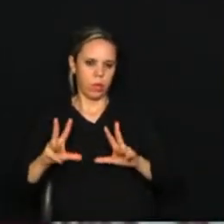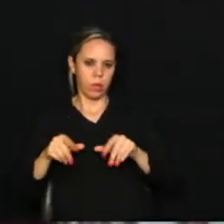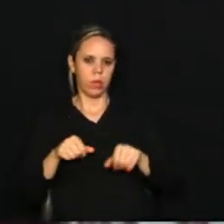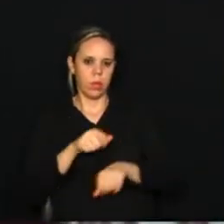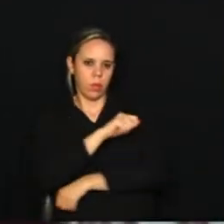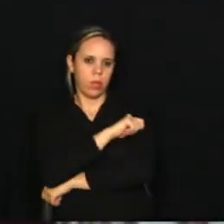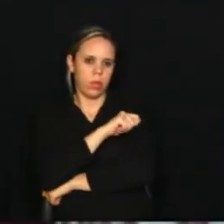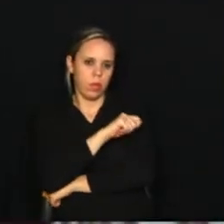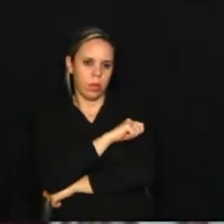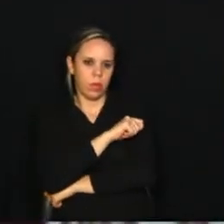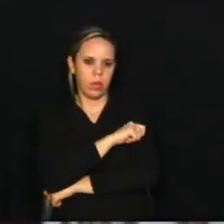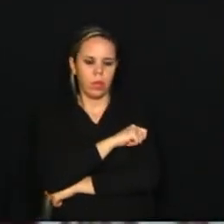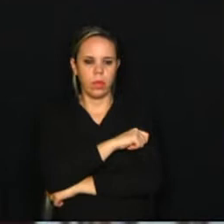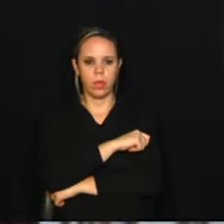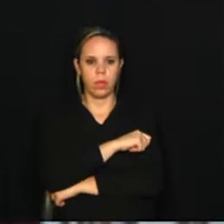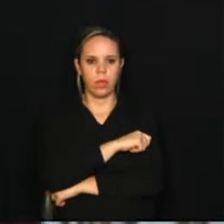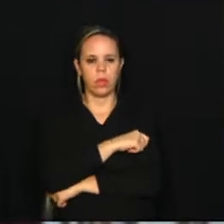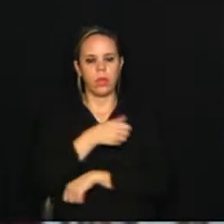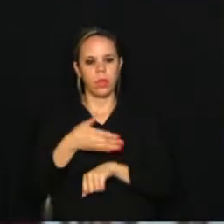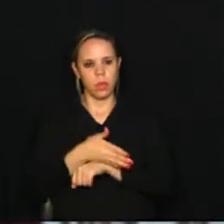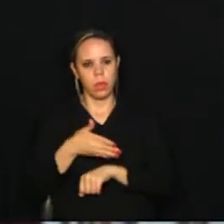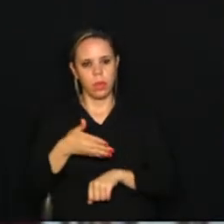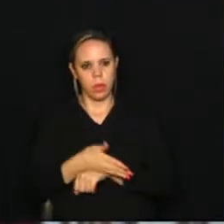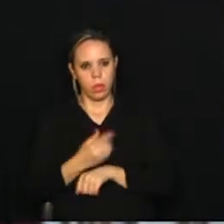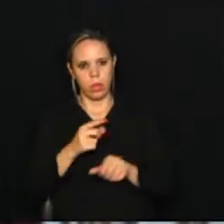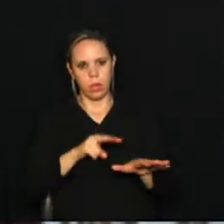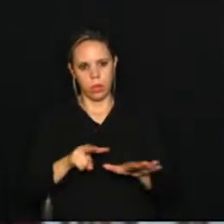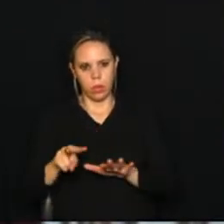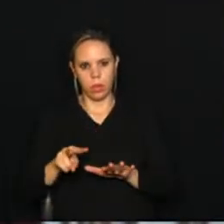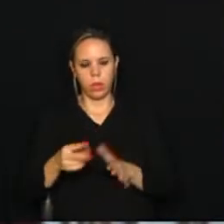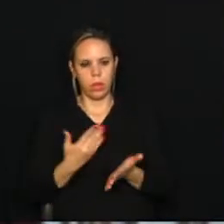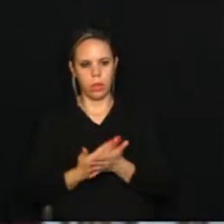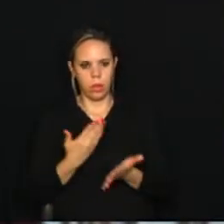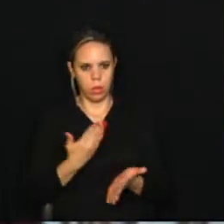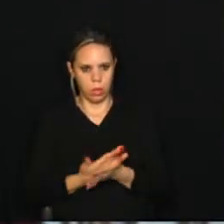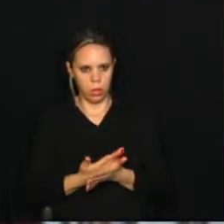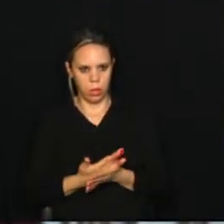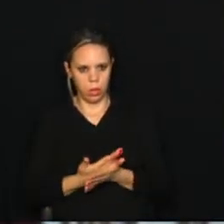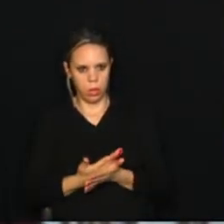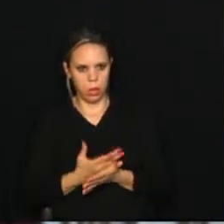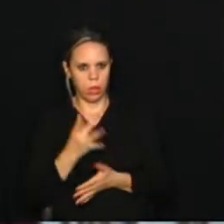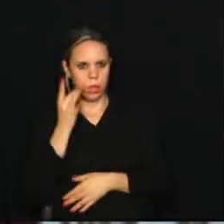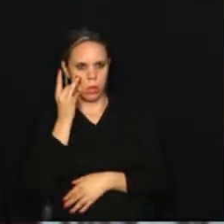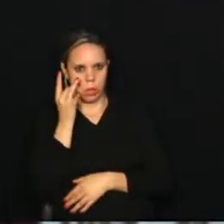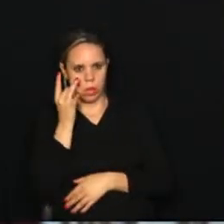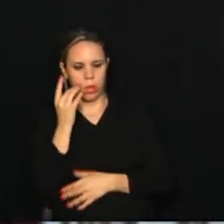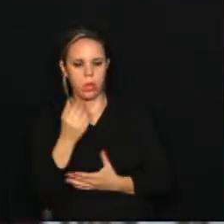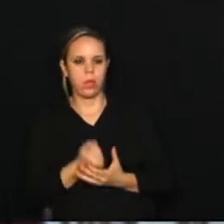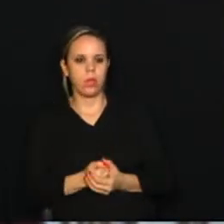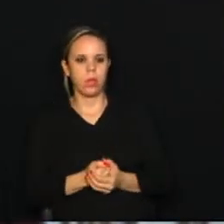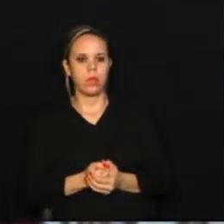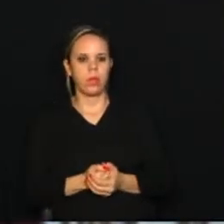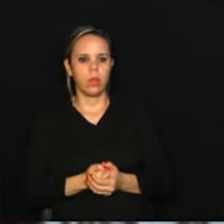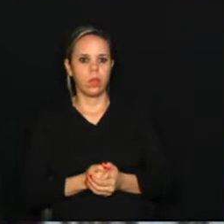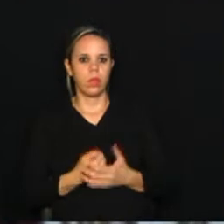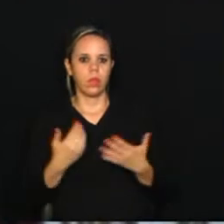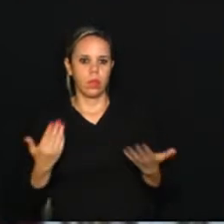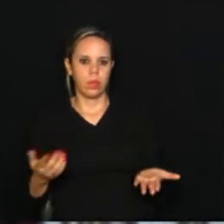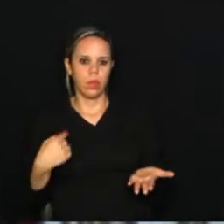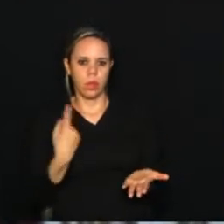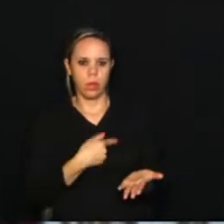alunos passariam uma semana de aulas presenciais. E foi assim que